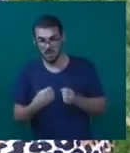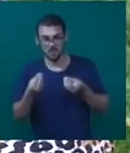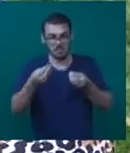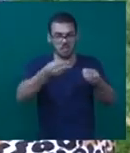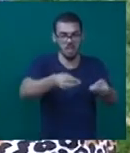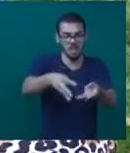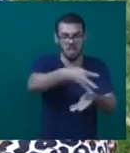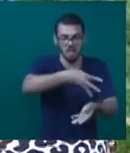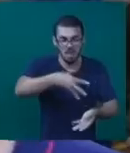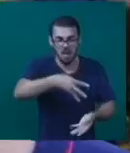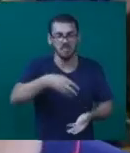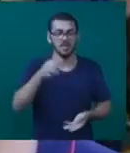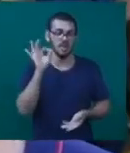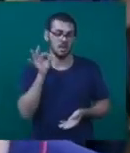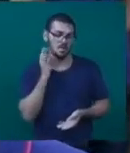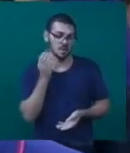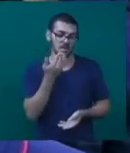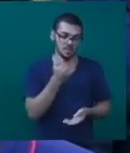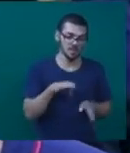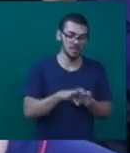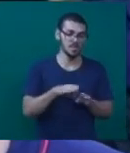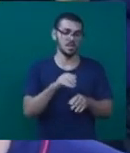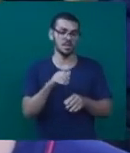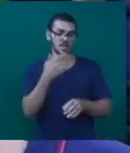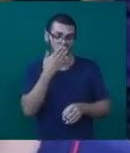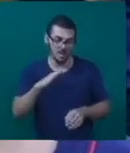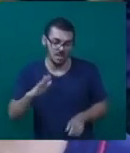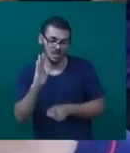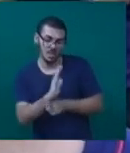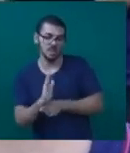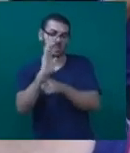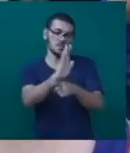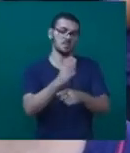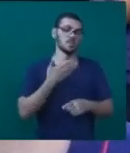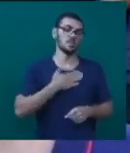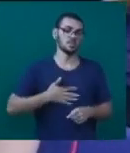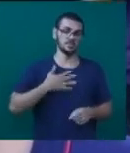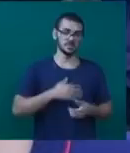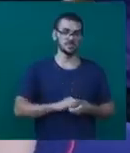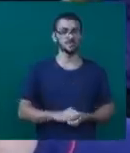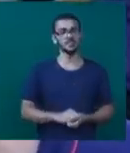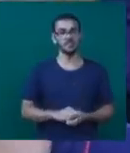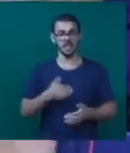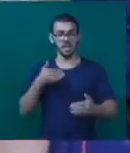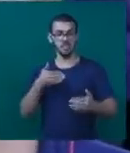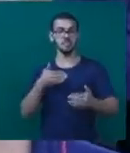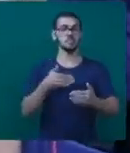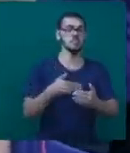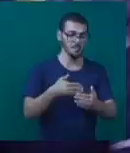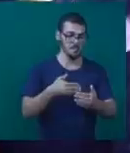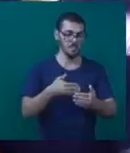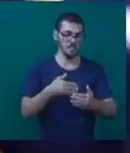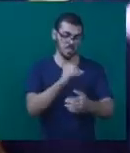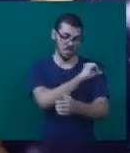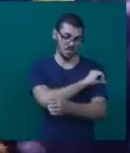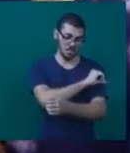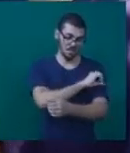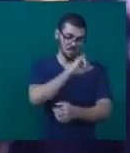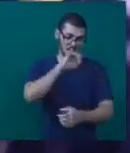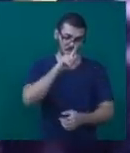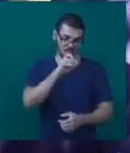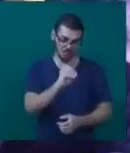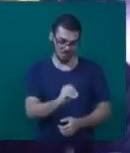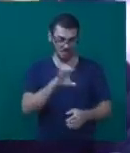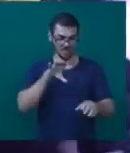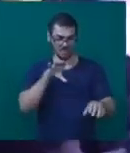e gostam muito. Em breve, o estudante do nono ano, Igor, vai se formar. Até lá, aproveita o tempo para ensinar alunos